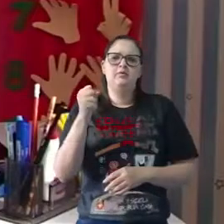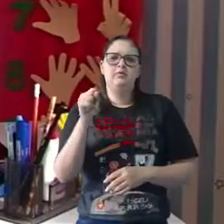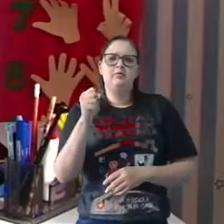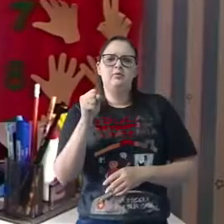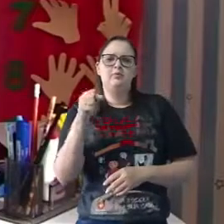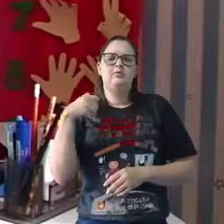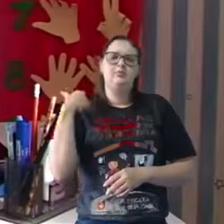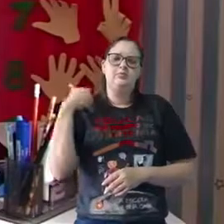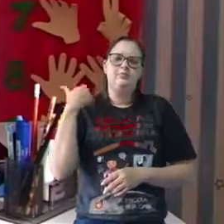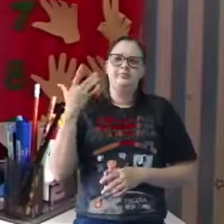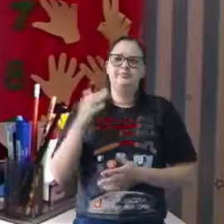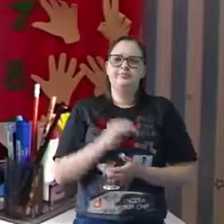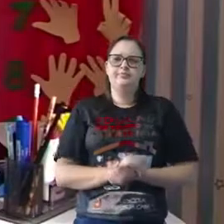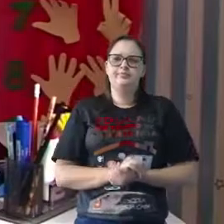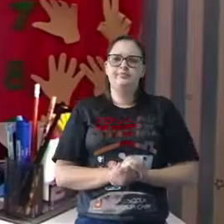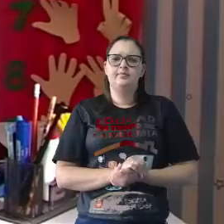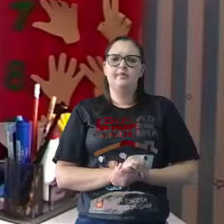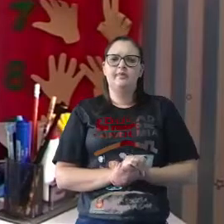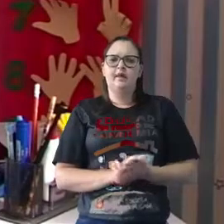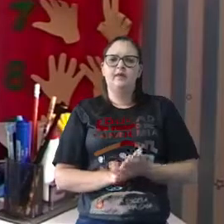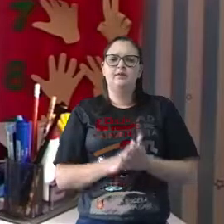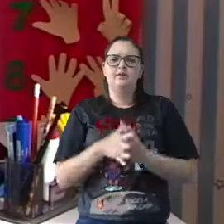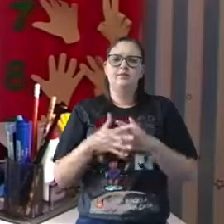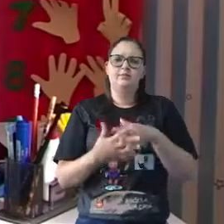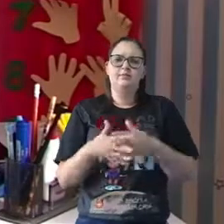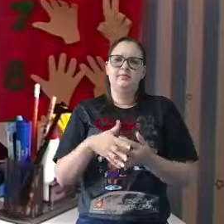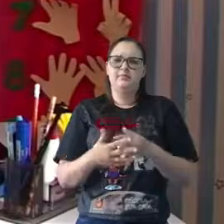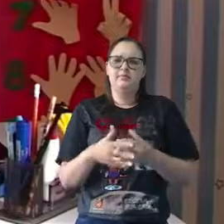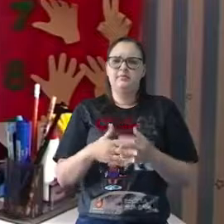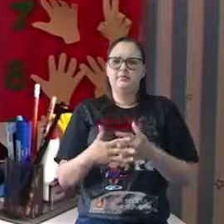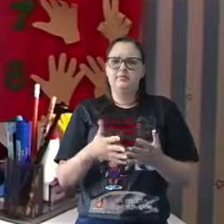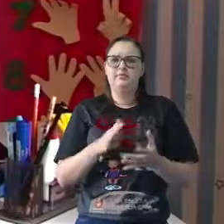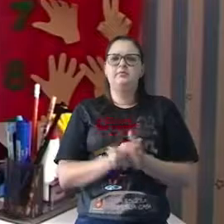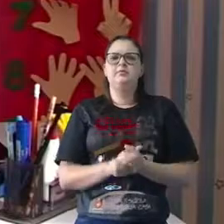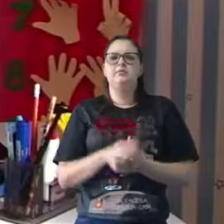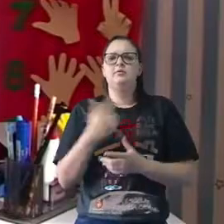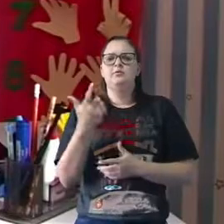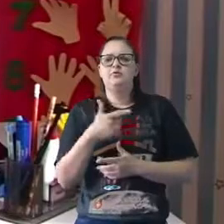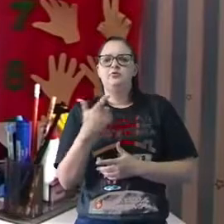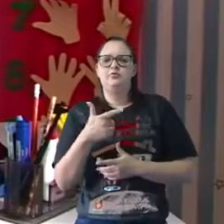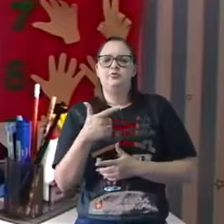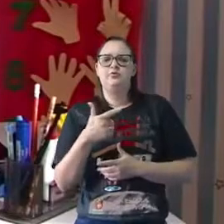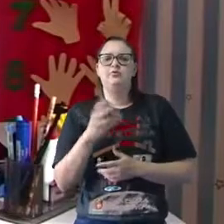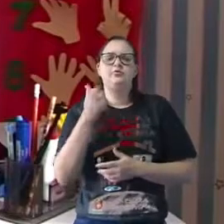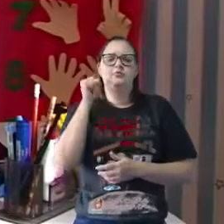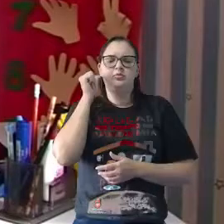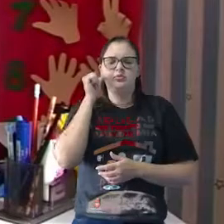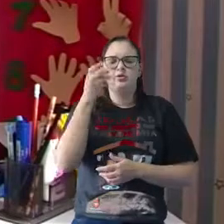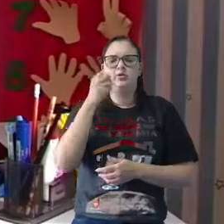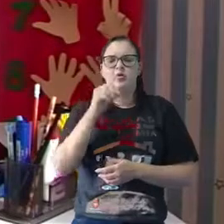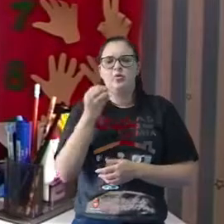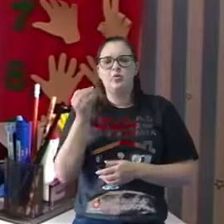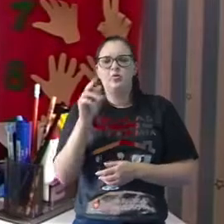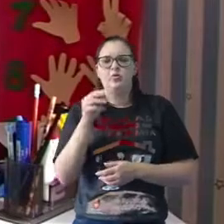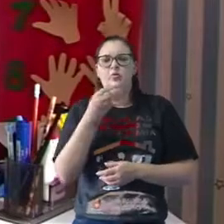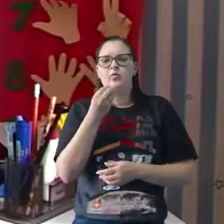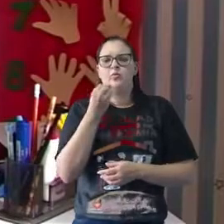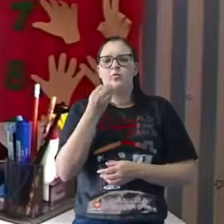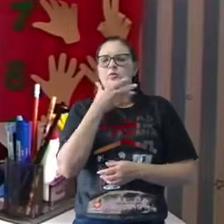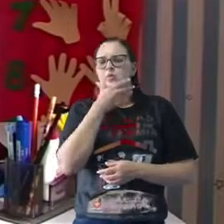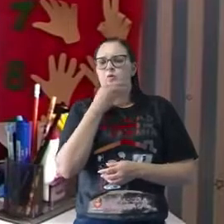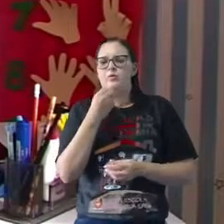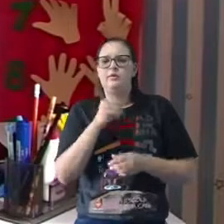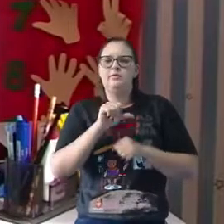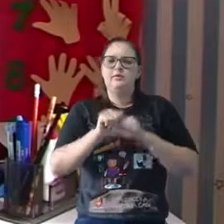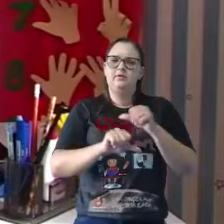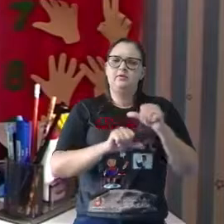curto prazo que são bem desconfortáveis para ambos os sexos, tá? Mas essas mudanças são necessárias